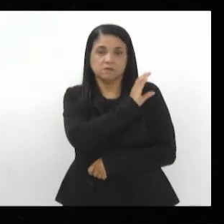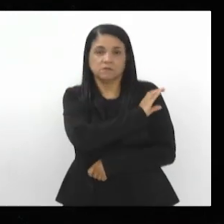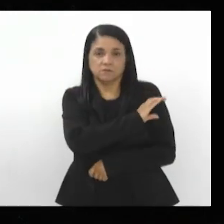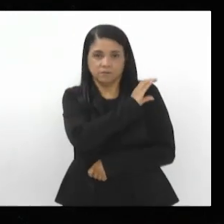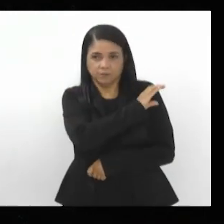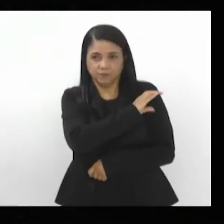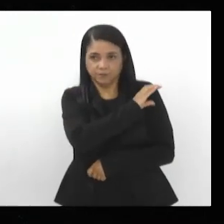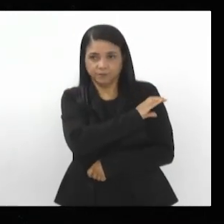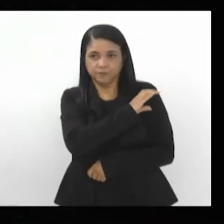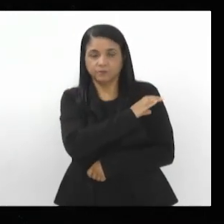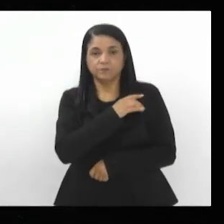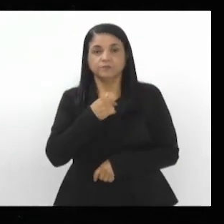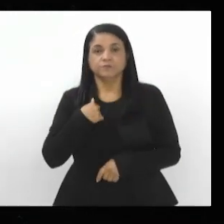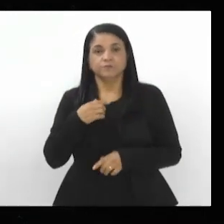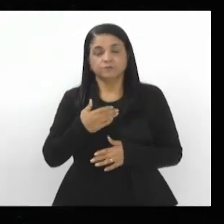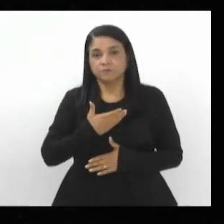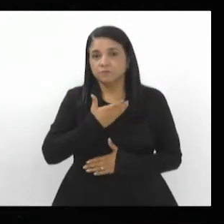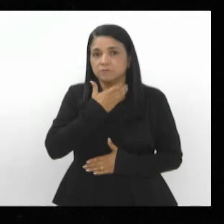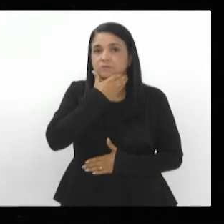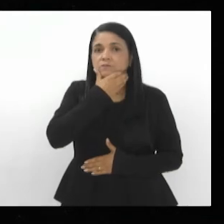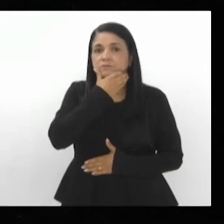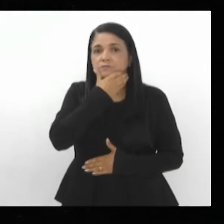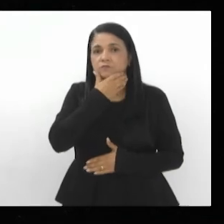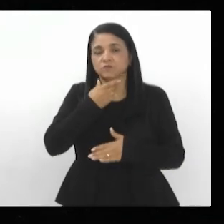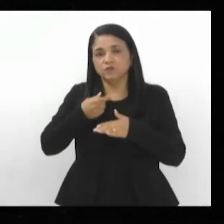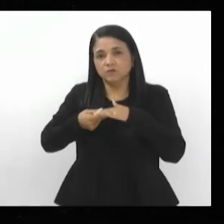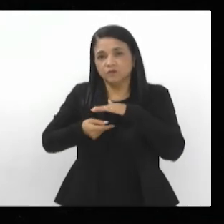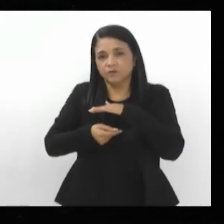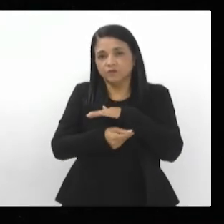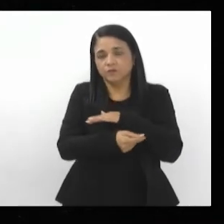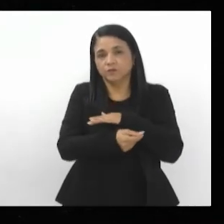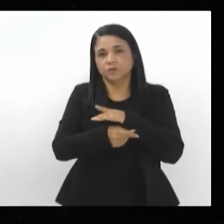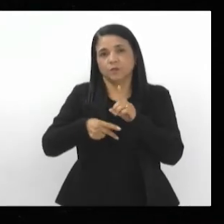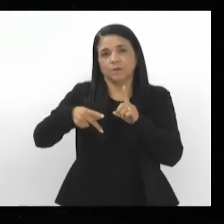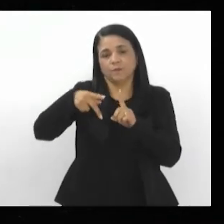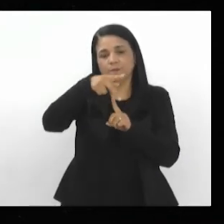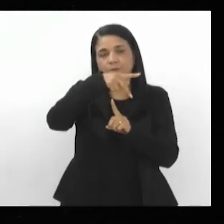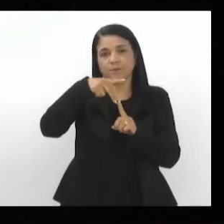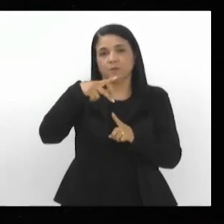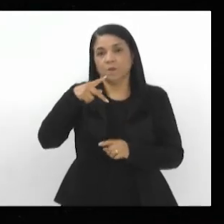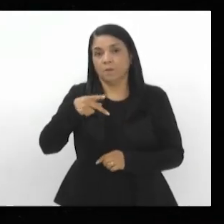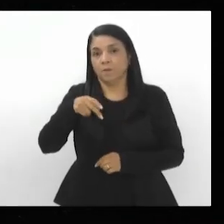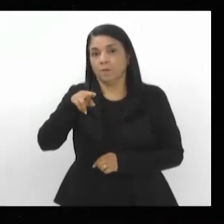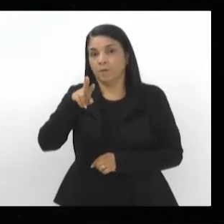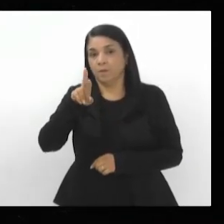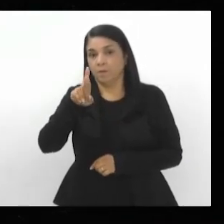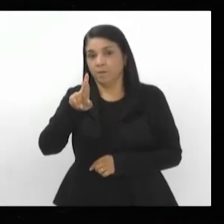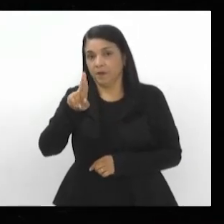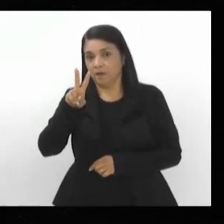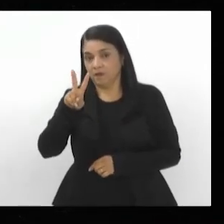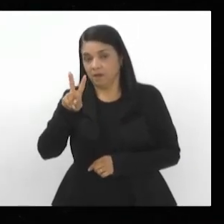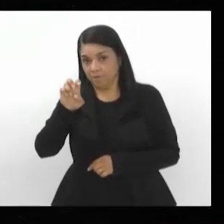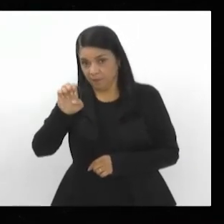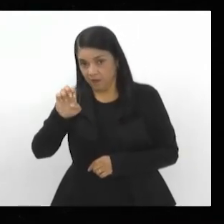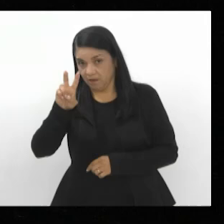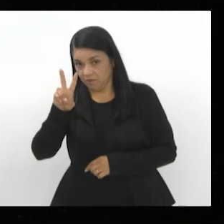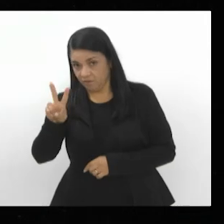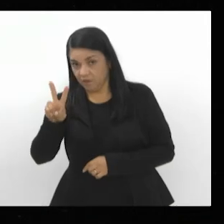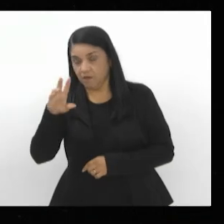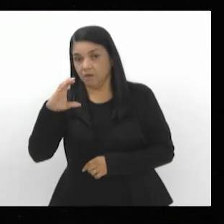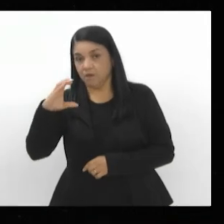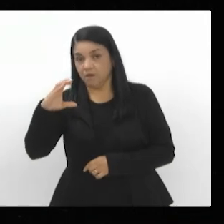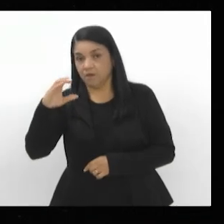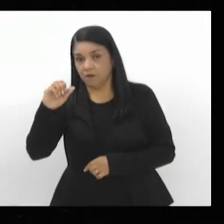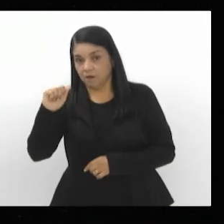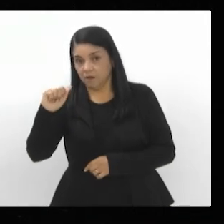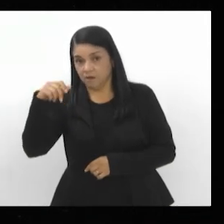estou falando da crise do Fundo Previdenciário, Previcampos. Em 2016,